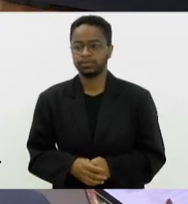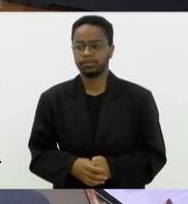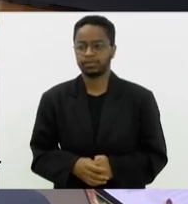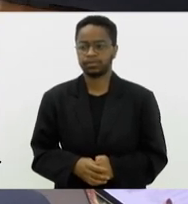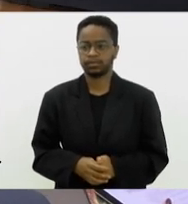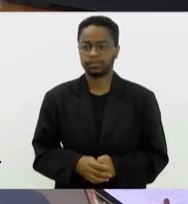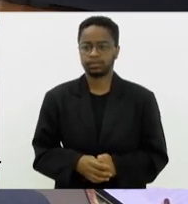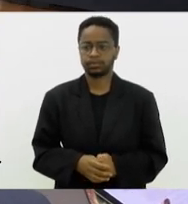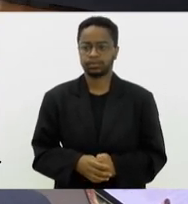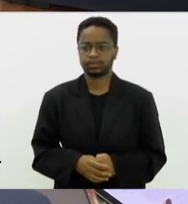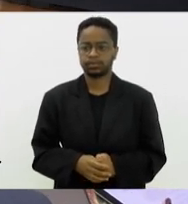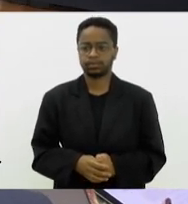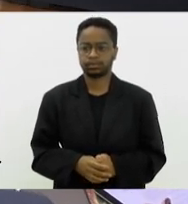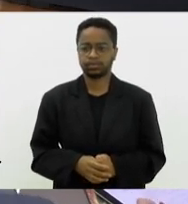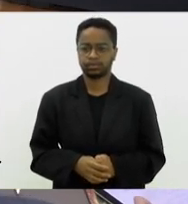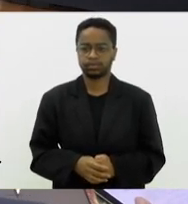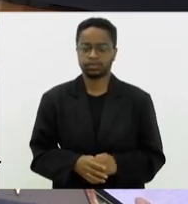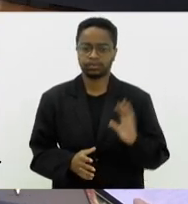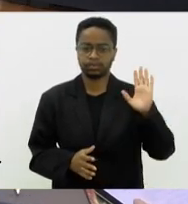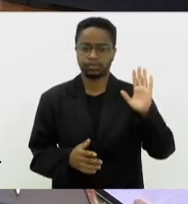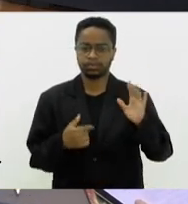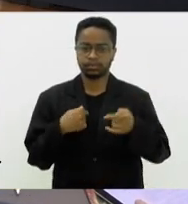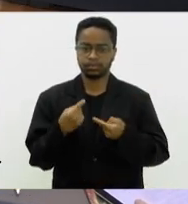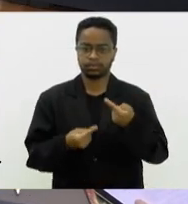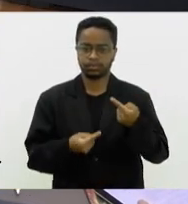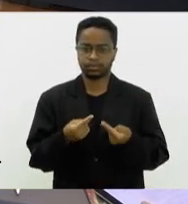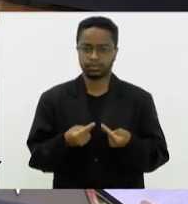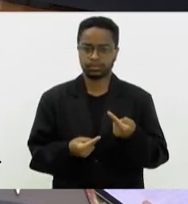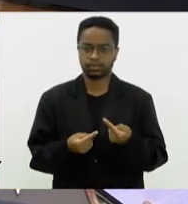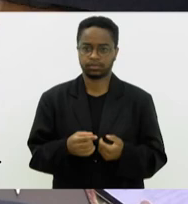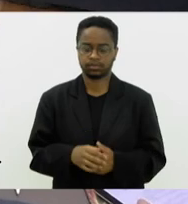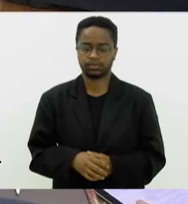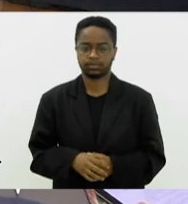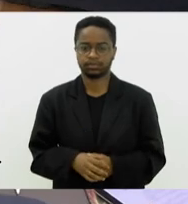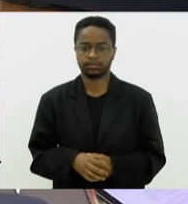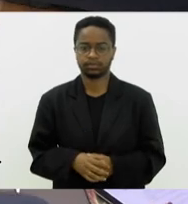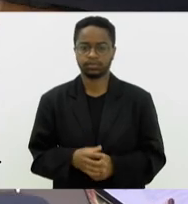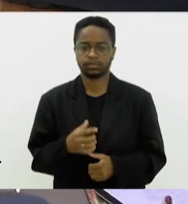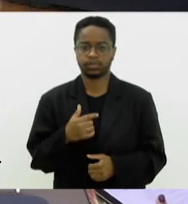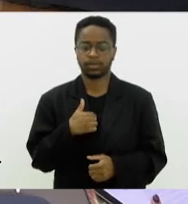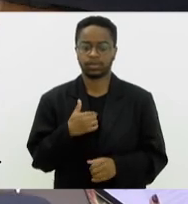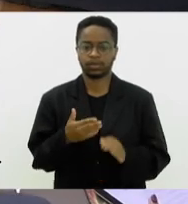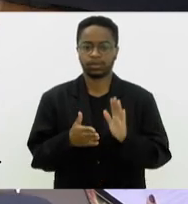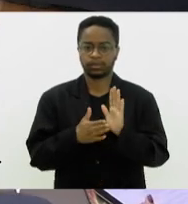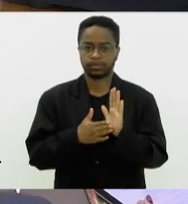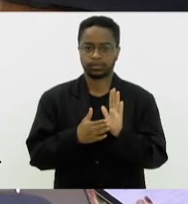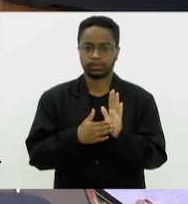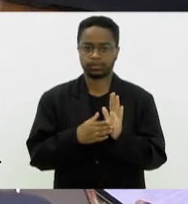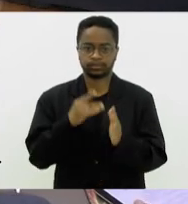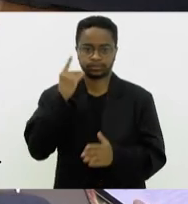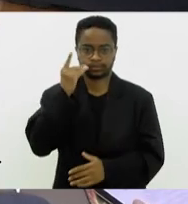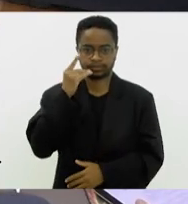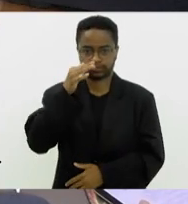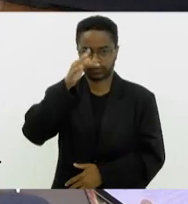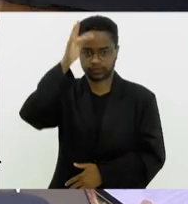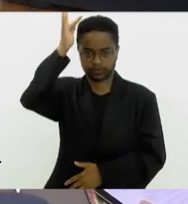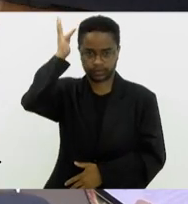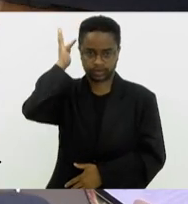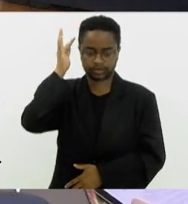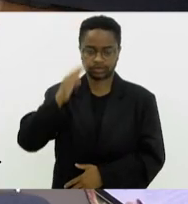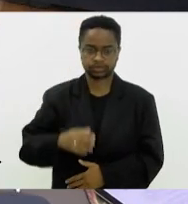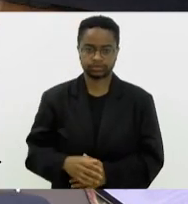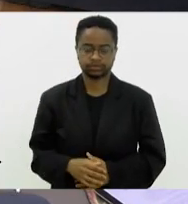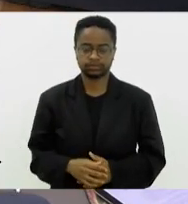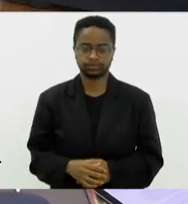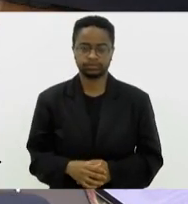Eu ia, então, para discutir, então, presidente, rapidamente. Para discutir, deputado Carlos de Mim. Ia propor para o deputado Fred Pacheco,